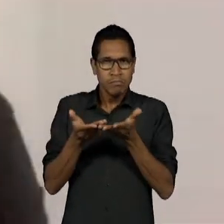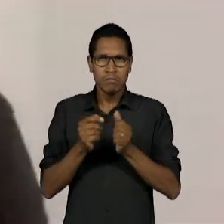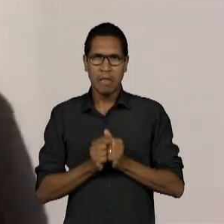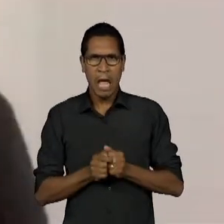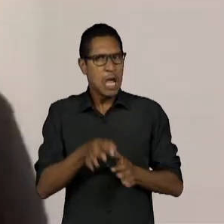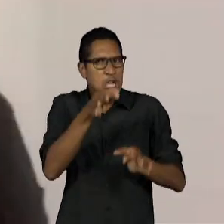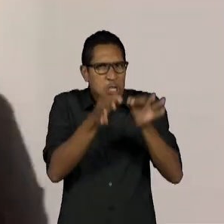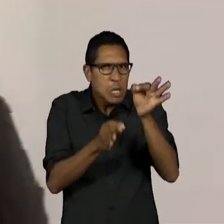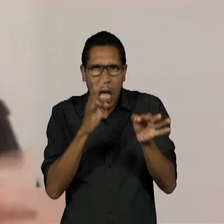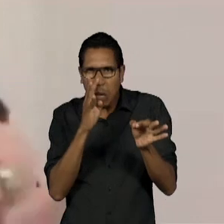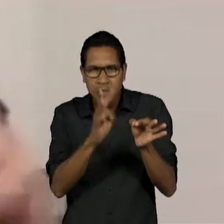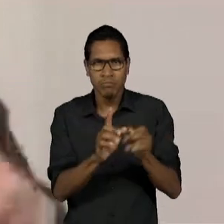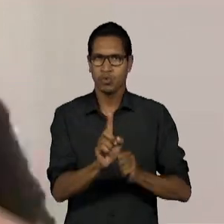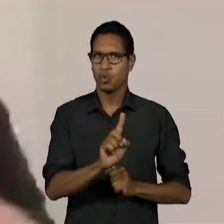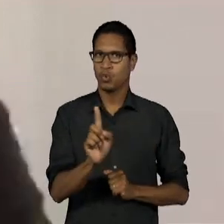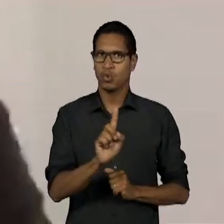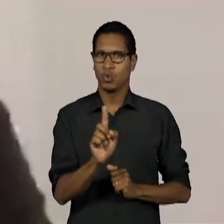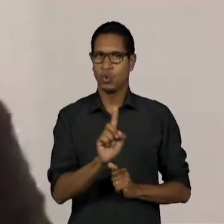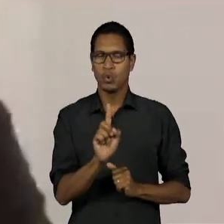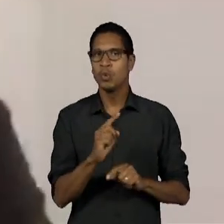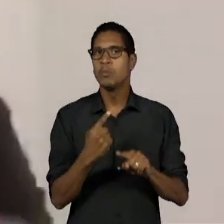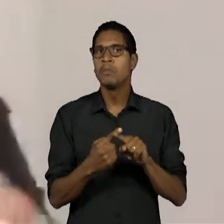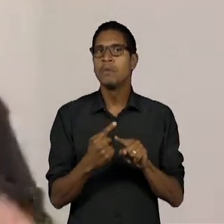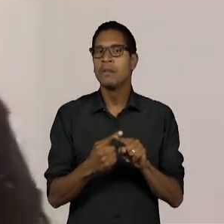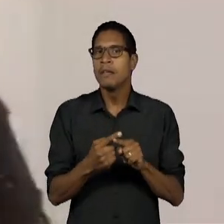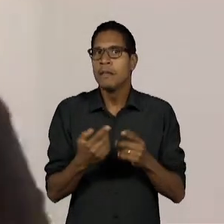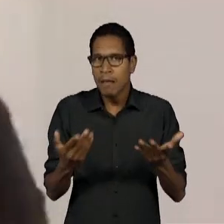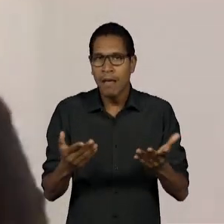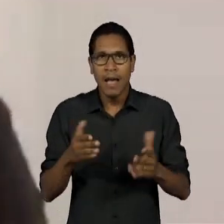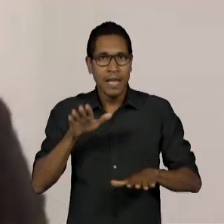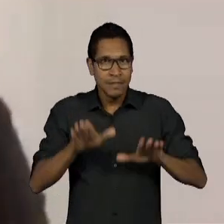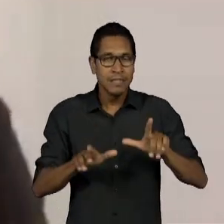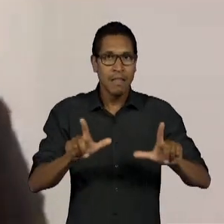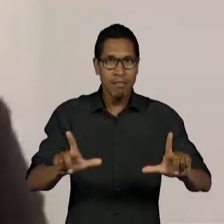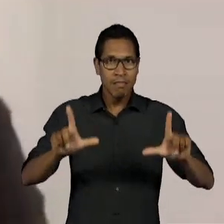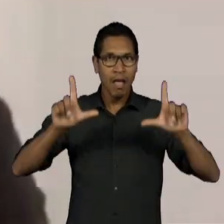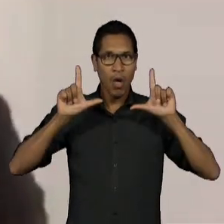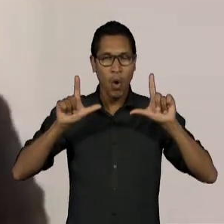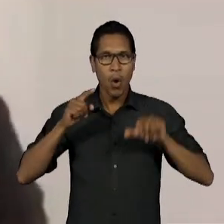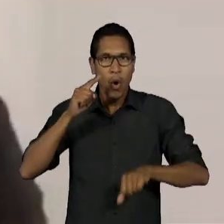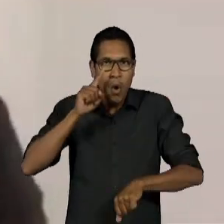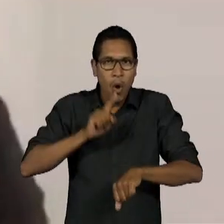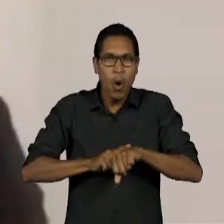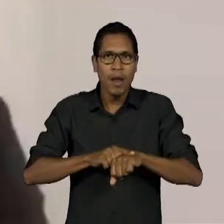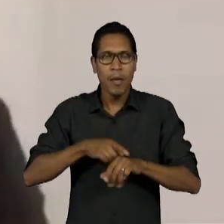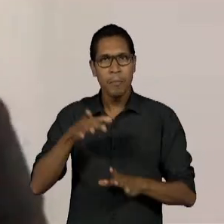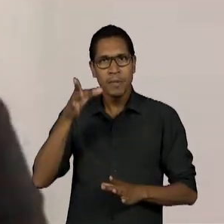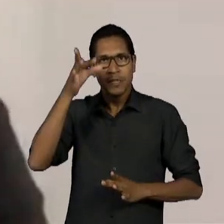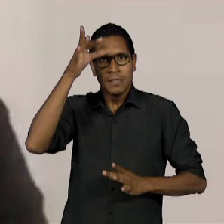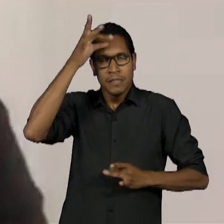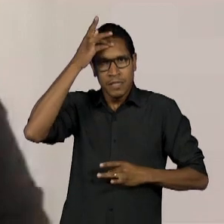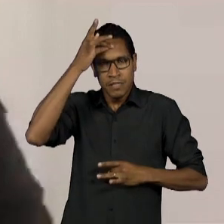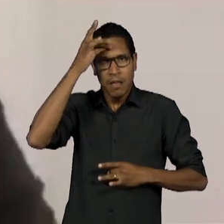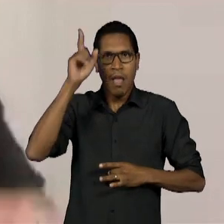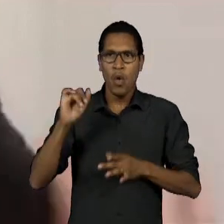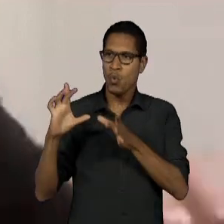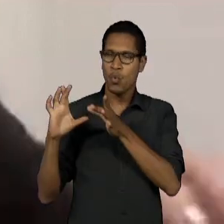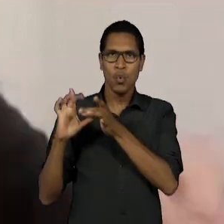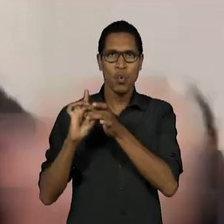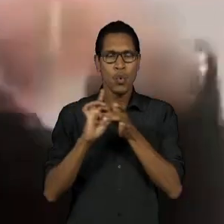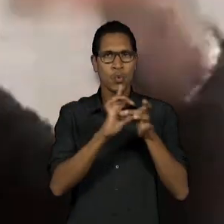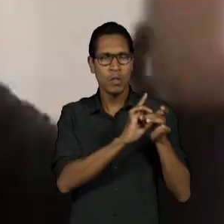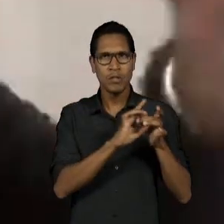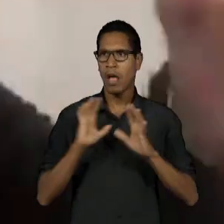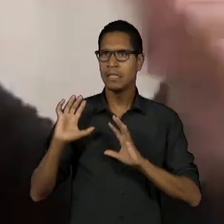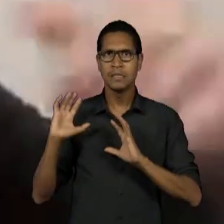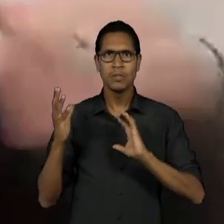julgar, porque às vezes você está vivendo em cena, vivenciando em cena situações que você às vezes